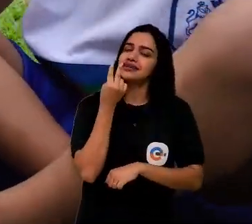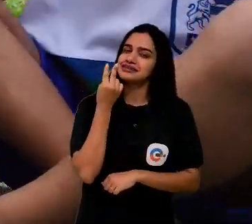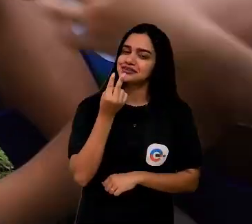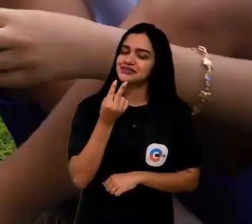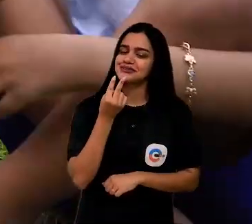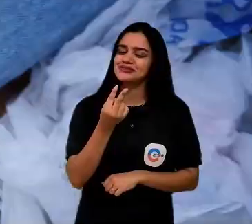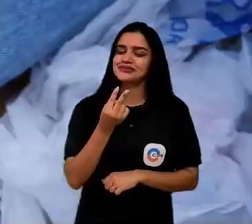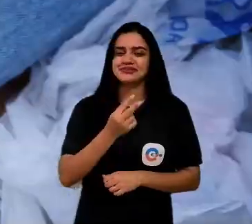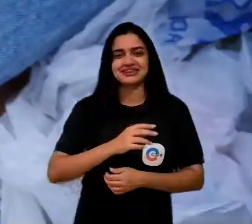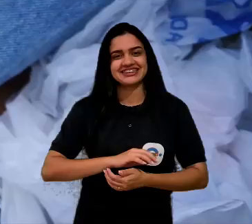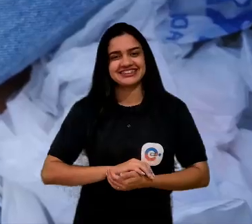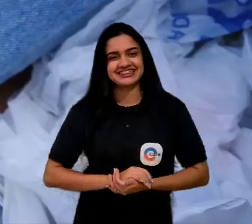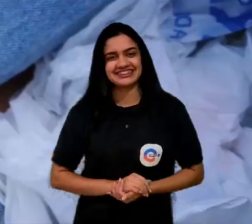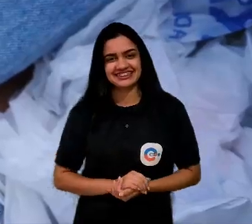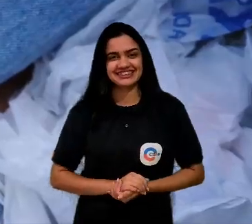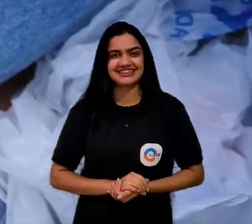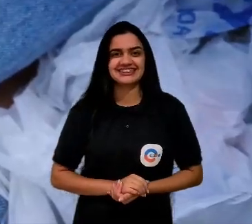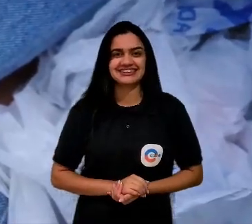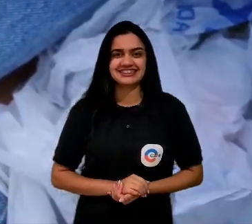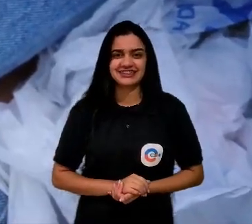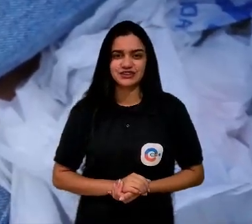Mais dois. Olha aqui.